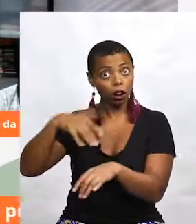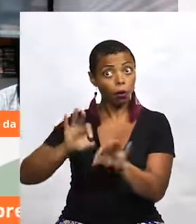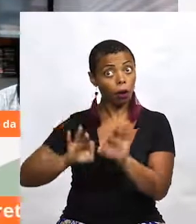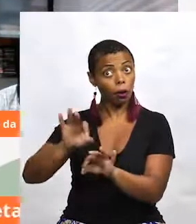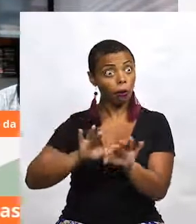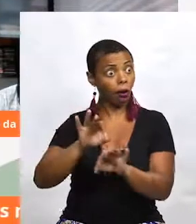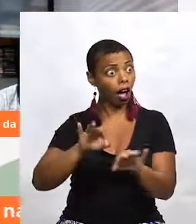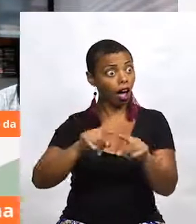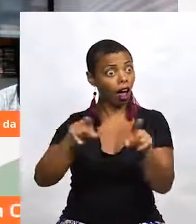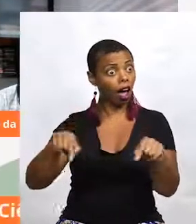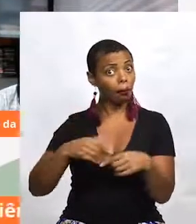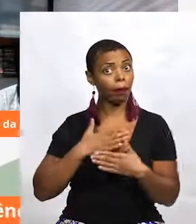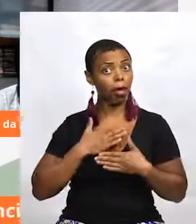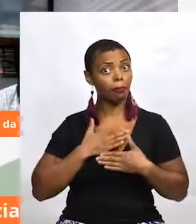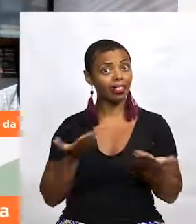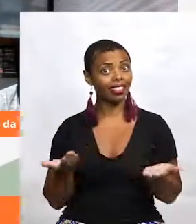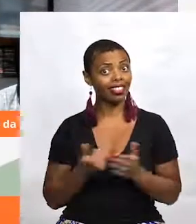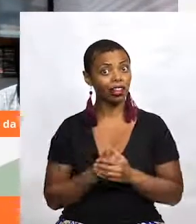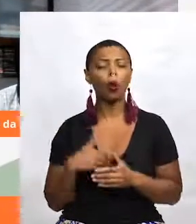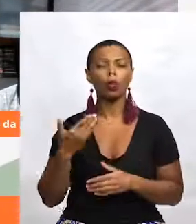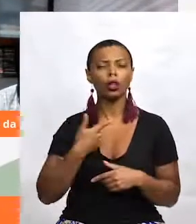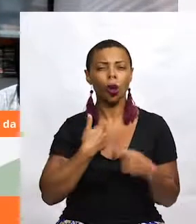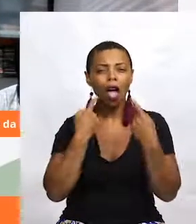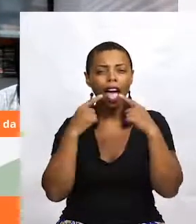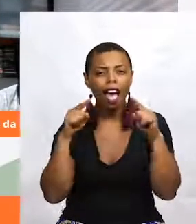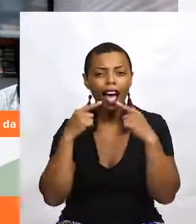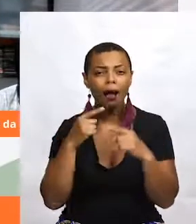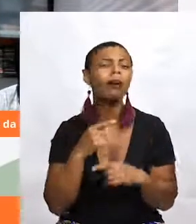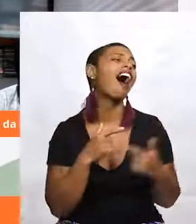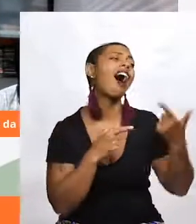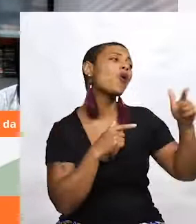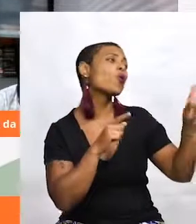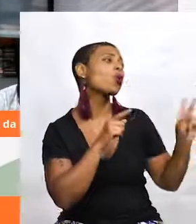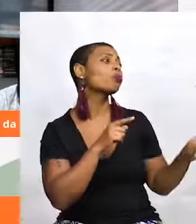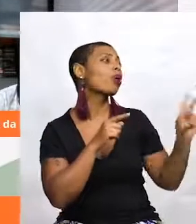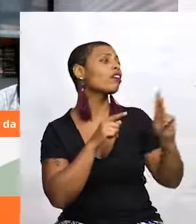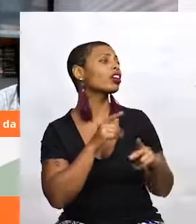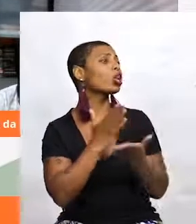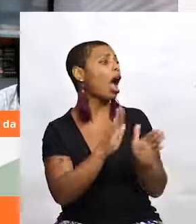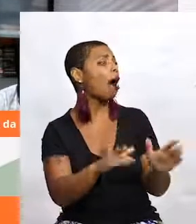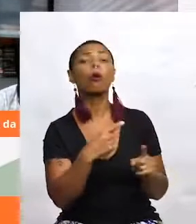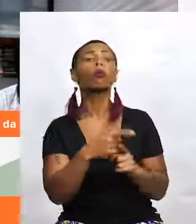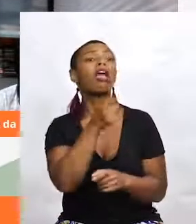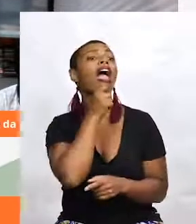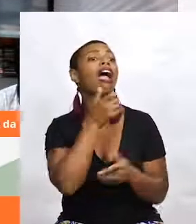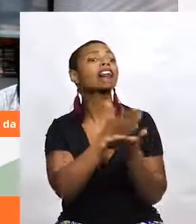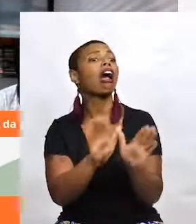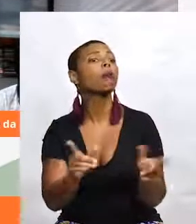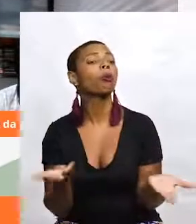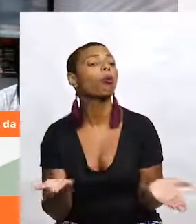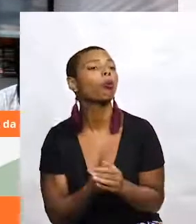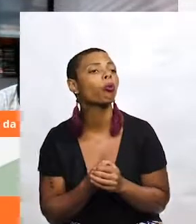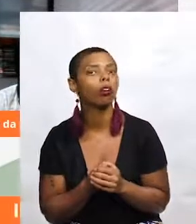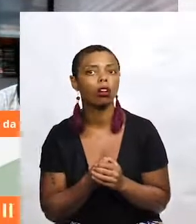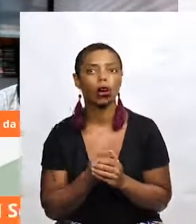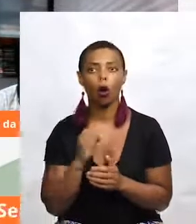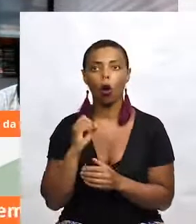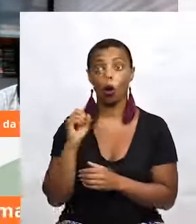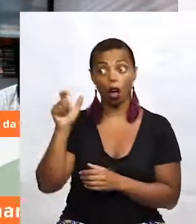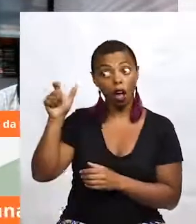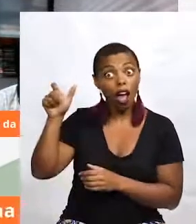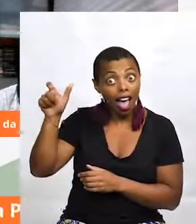mim. E quando eu reclamo, bom, o outro professor já acabou, por que você não acabou também? O técnico